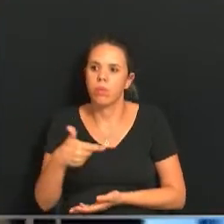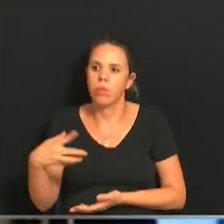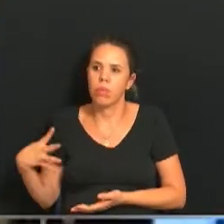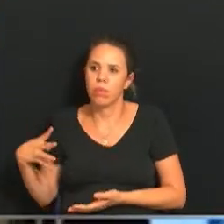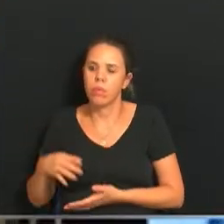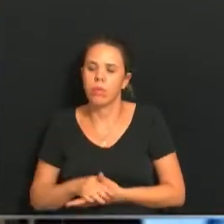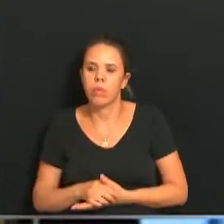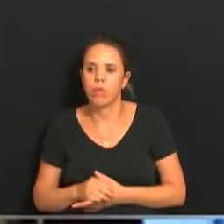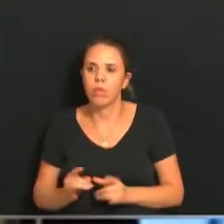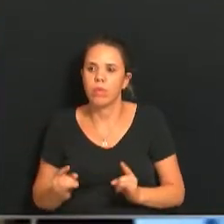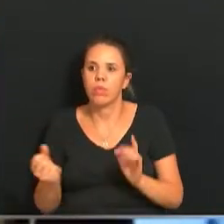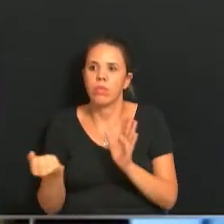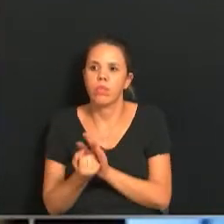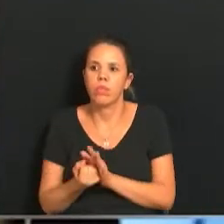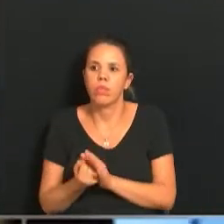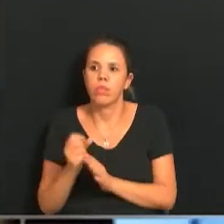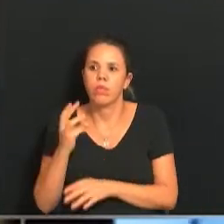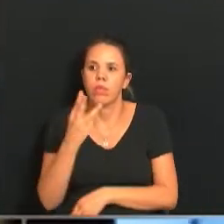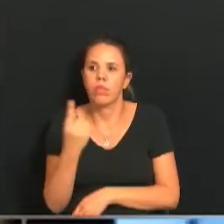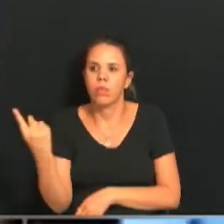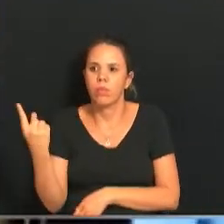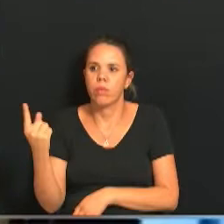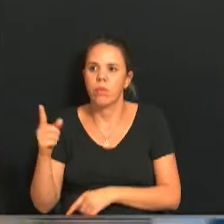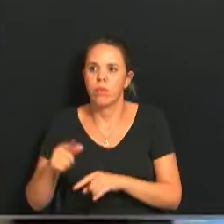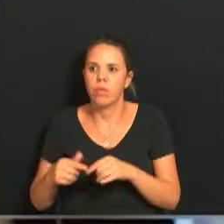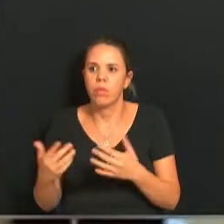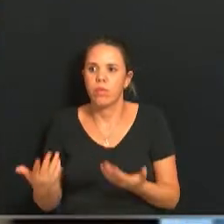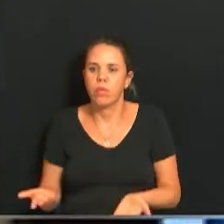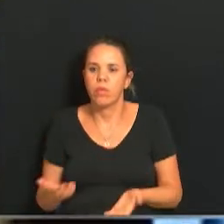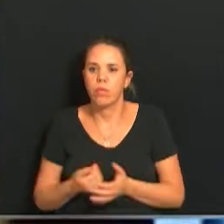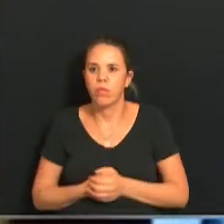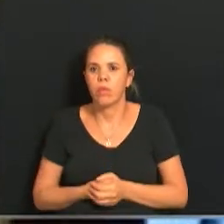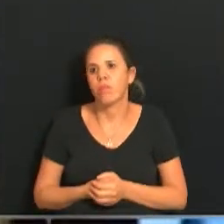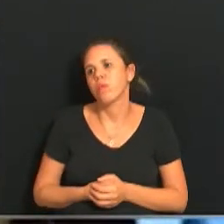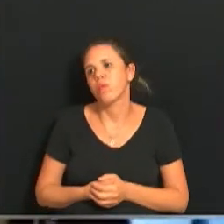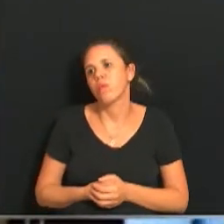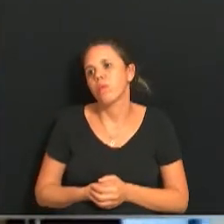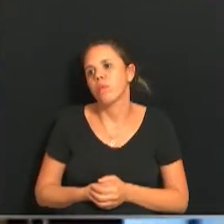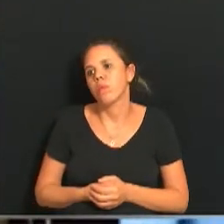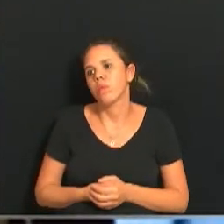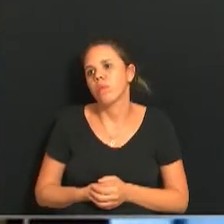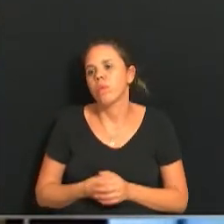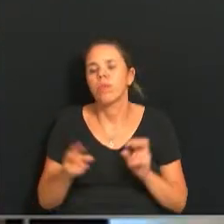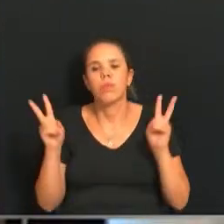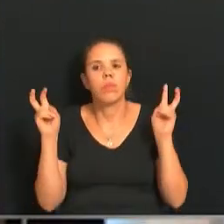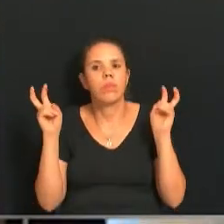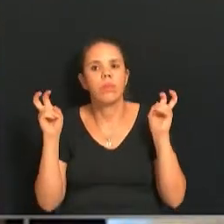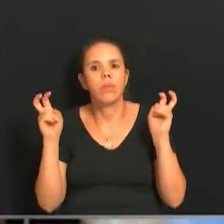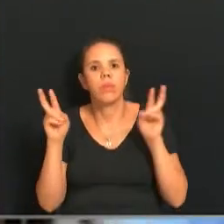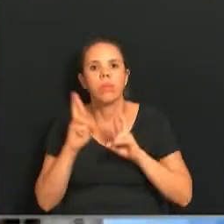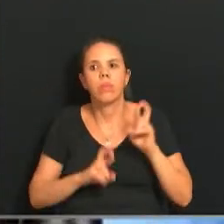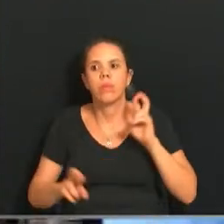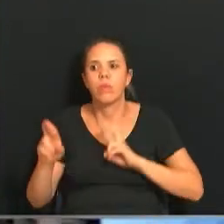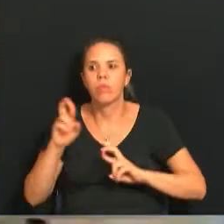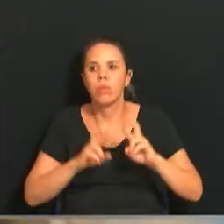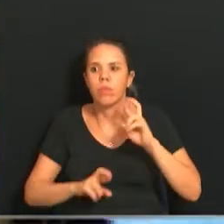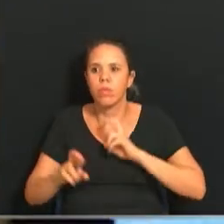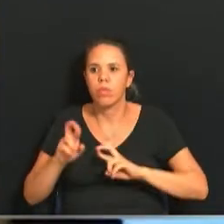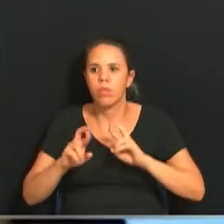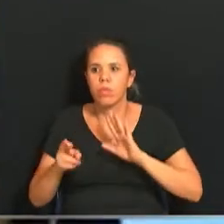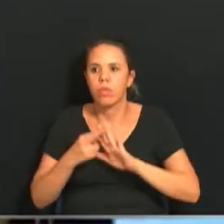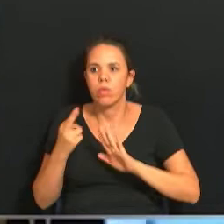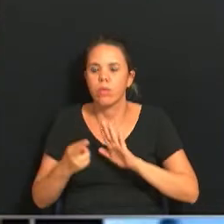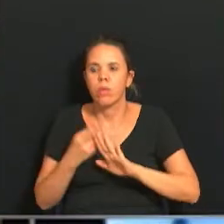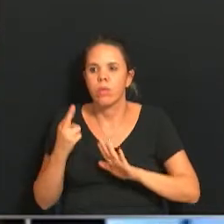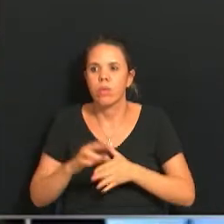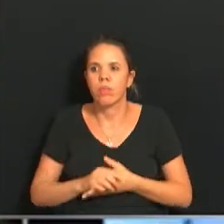são tombados mais 31 bens. Então, a questão da revisão das resoluções,